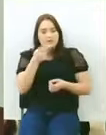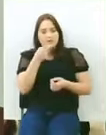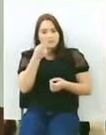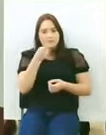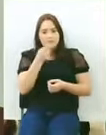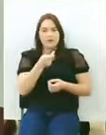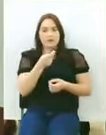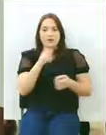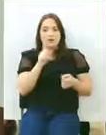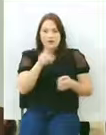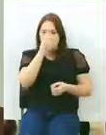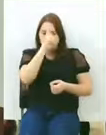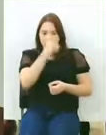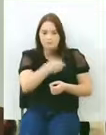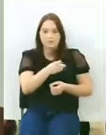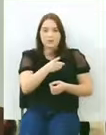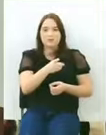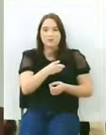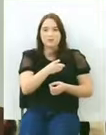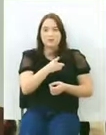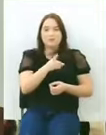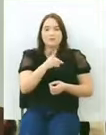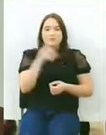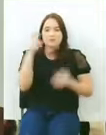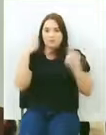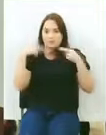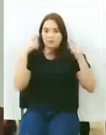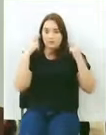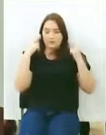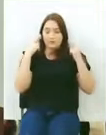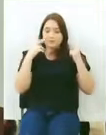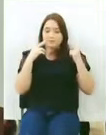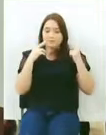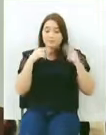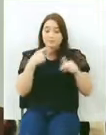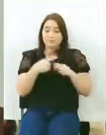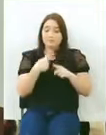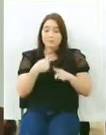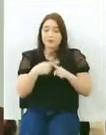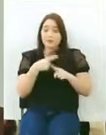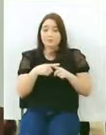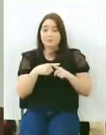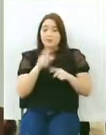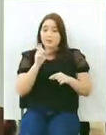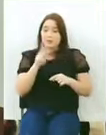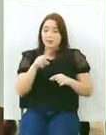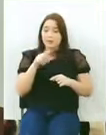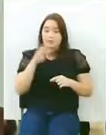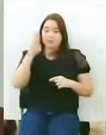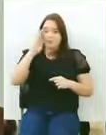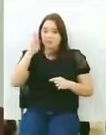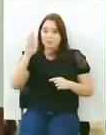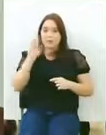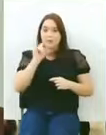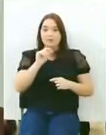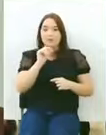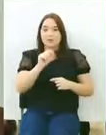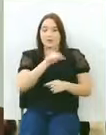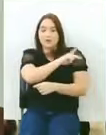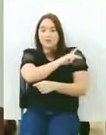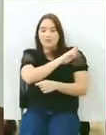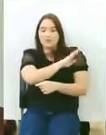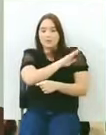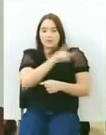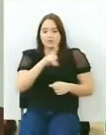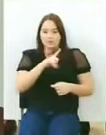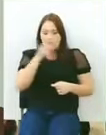como dominadores do rebanho e não como modelos? Primeiro, quando os presbíteros centralizam o trabalho nas suas